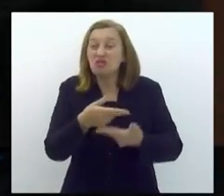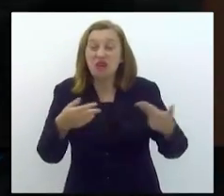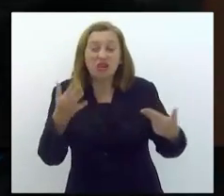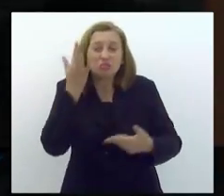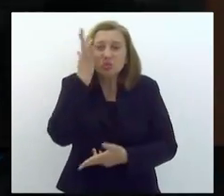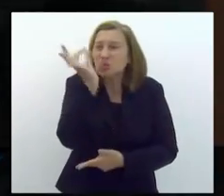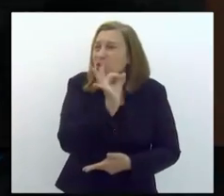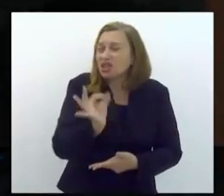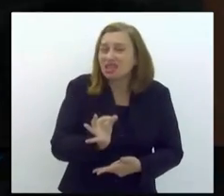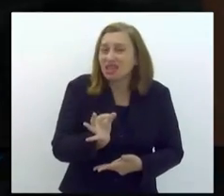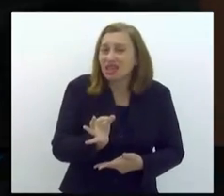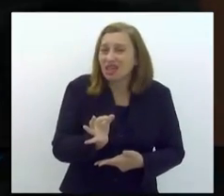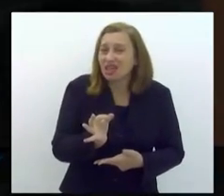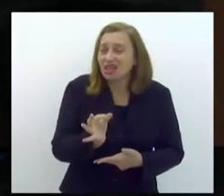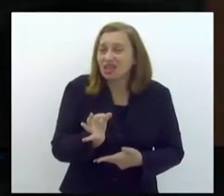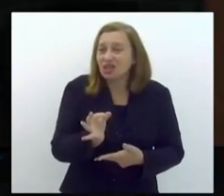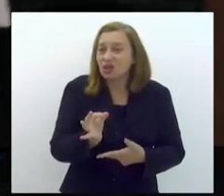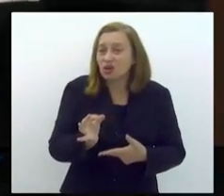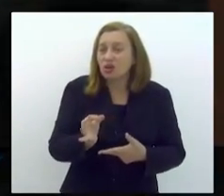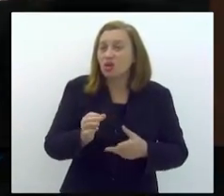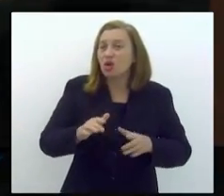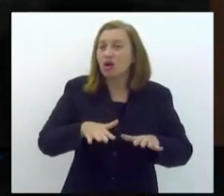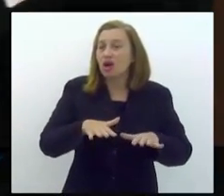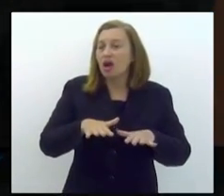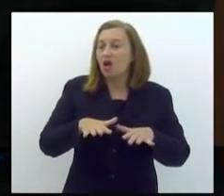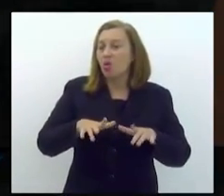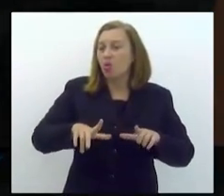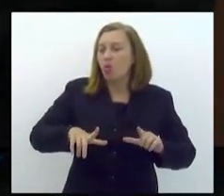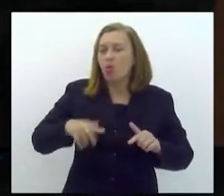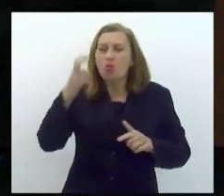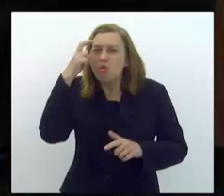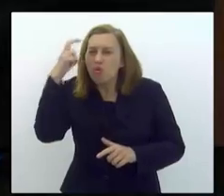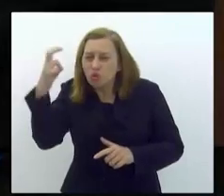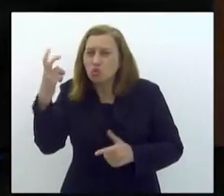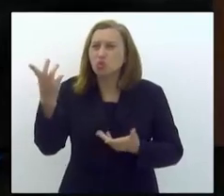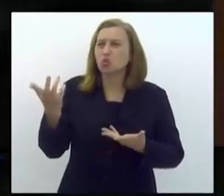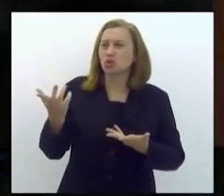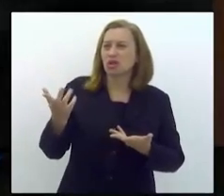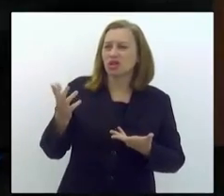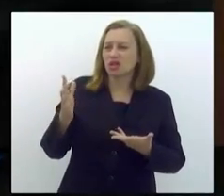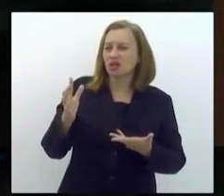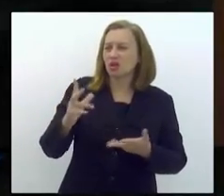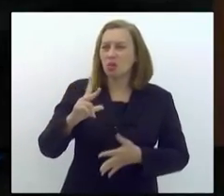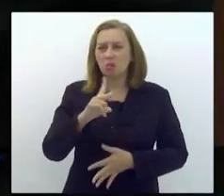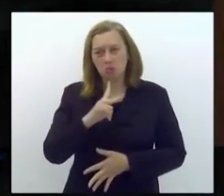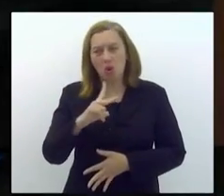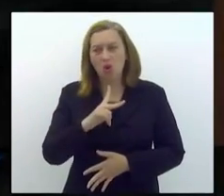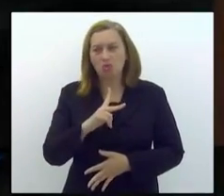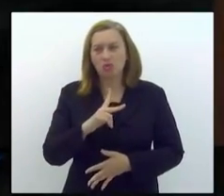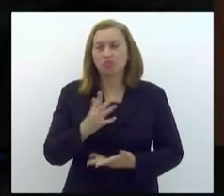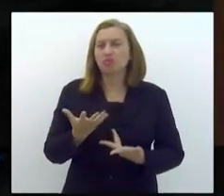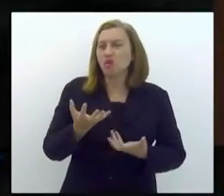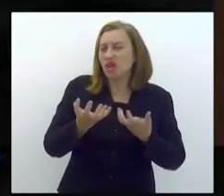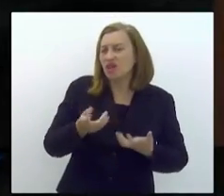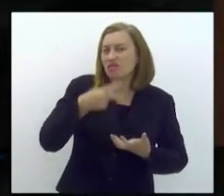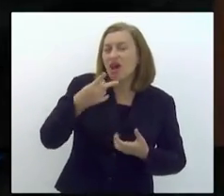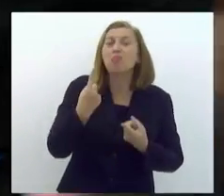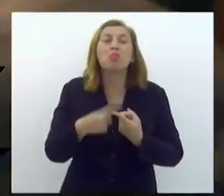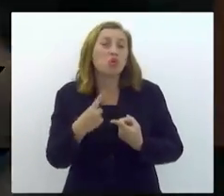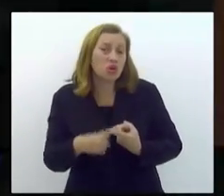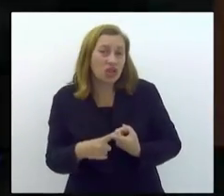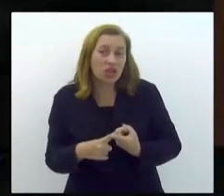como uma manifestação cultural Tida das Comunidades quero dizer isso porque